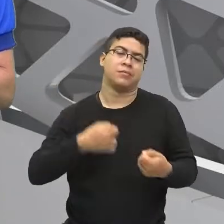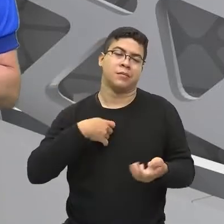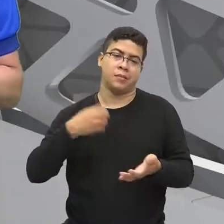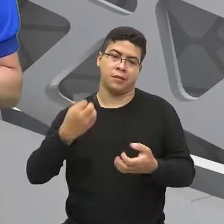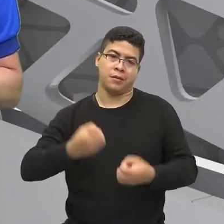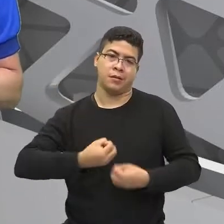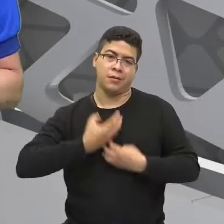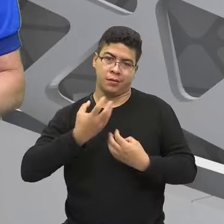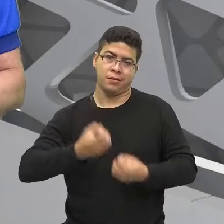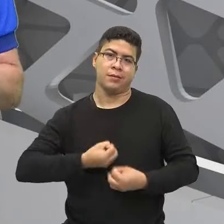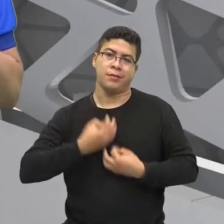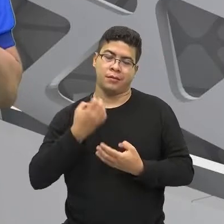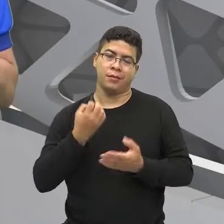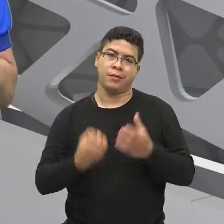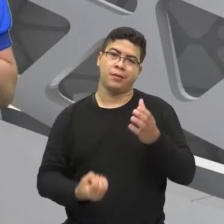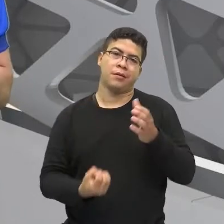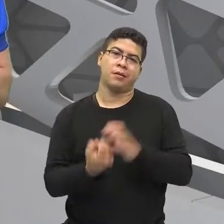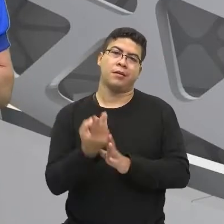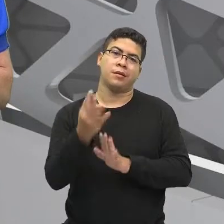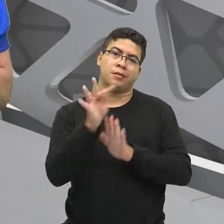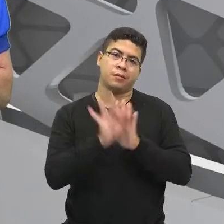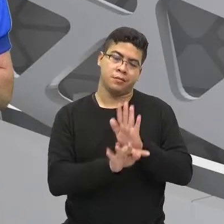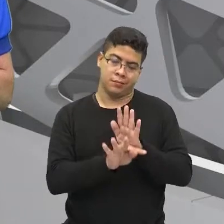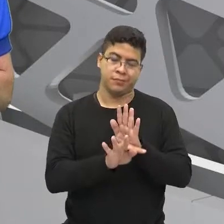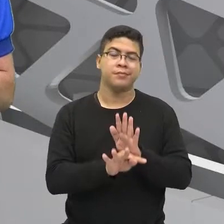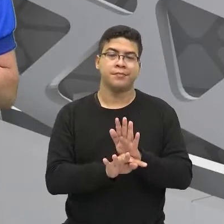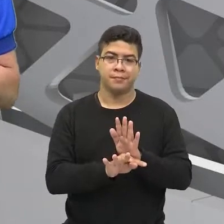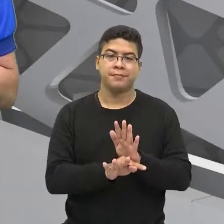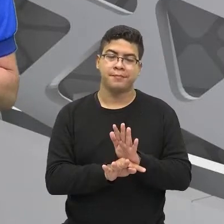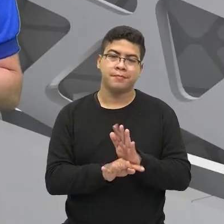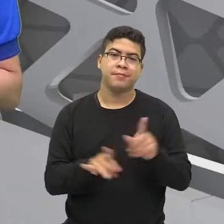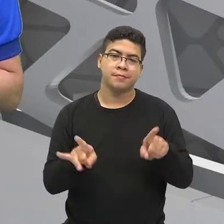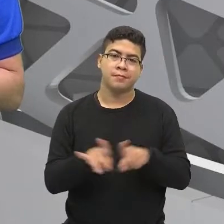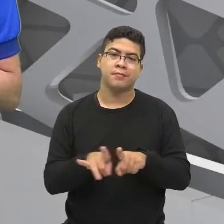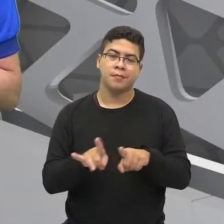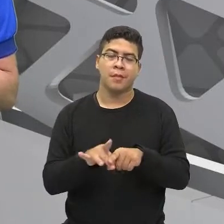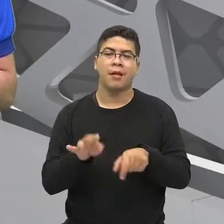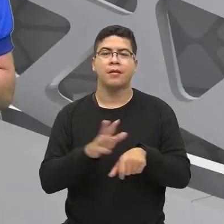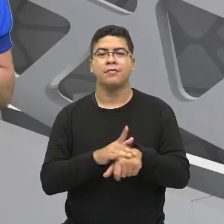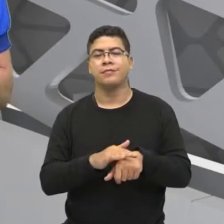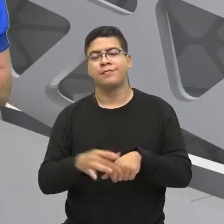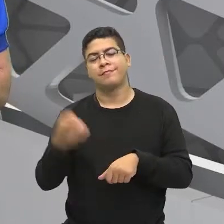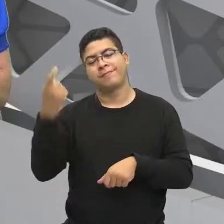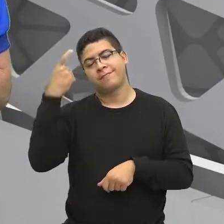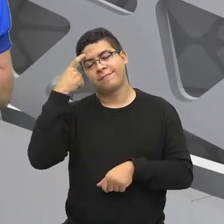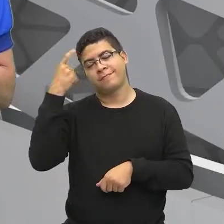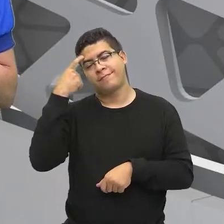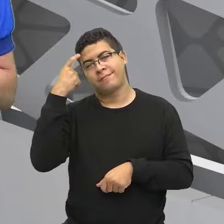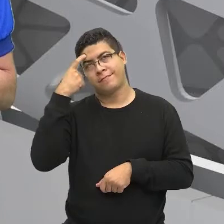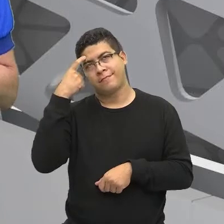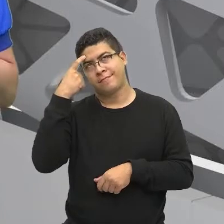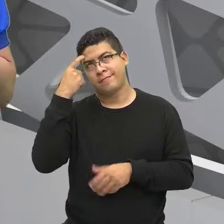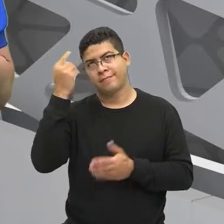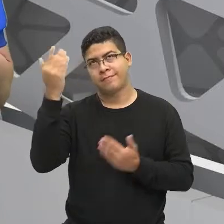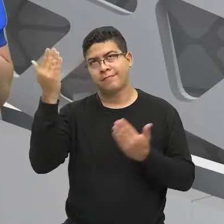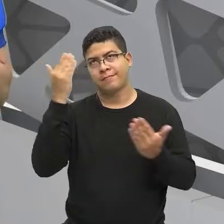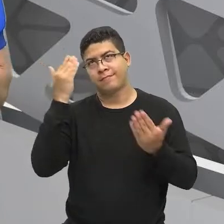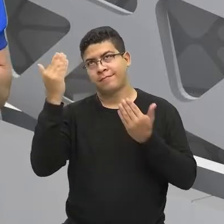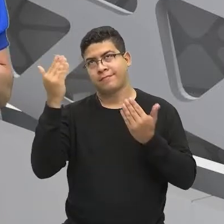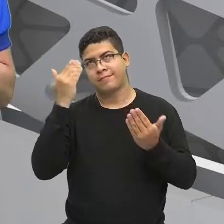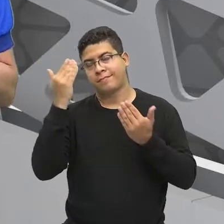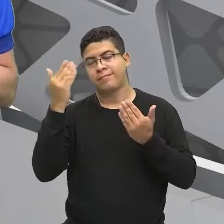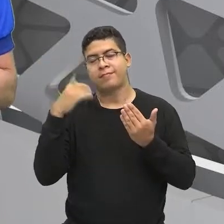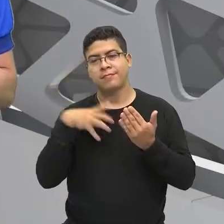seu quarto era o ambiente propício para ele fazer essas reflexões, né? Falar sobre